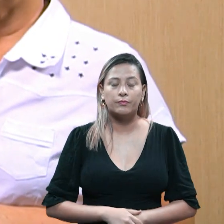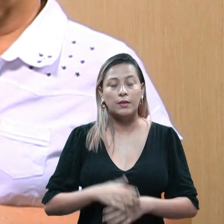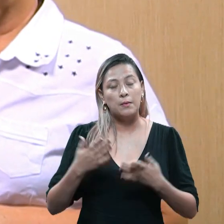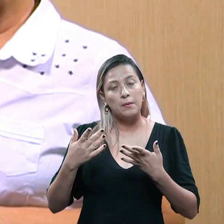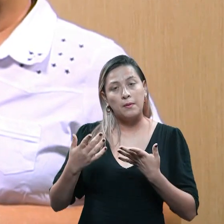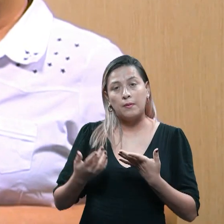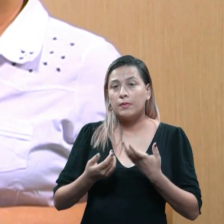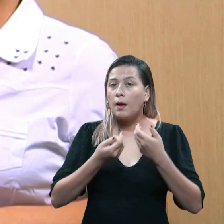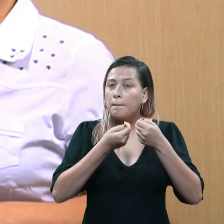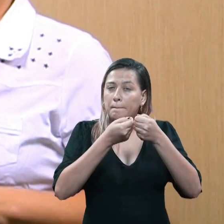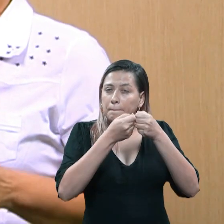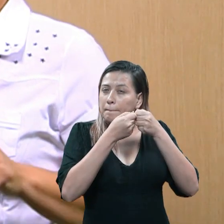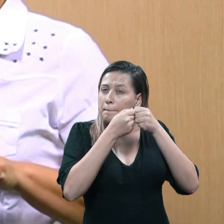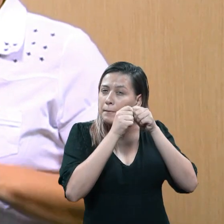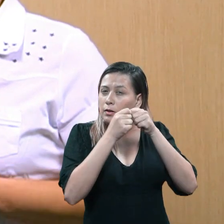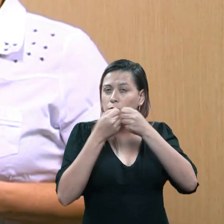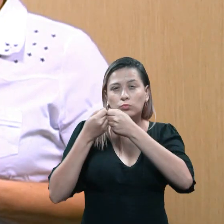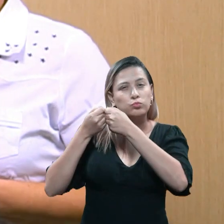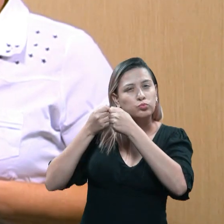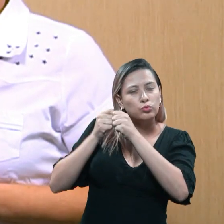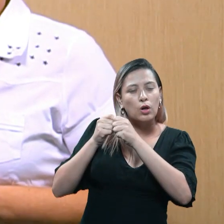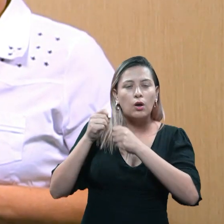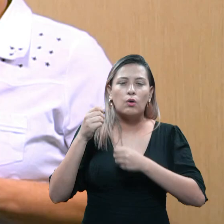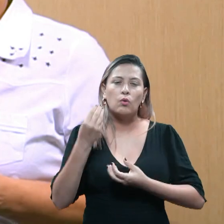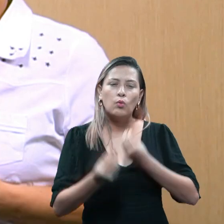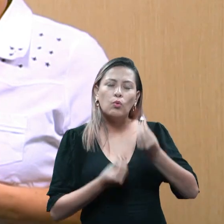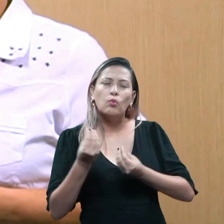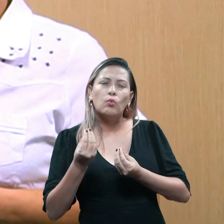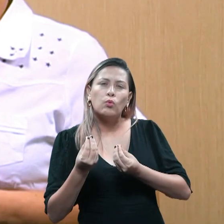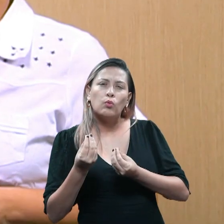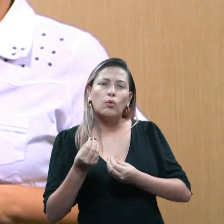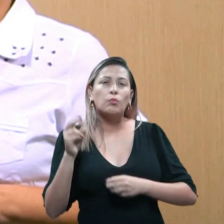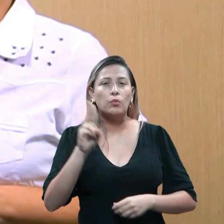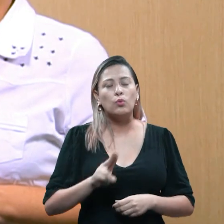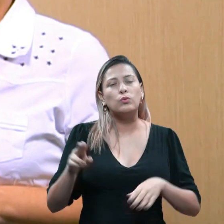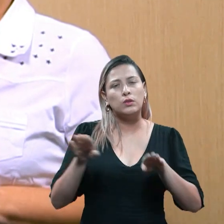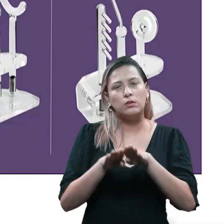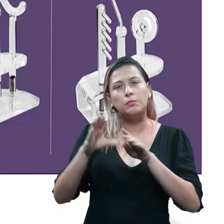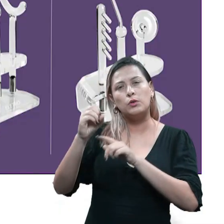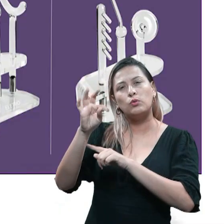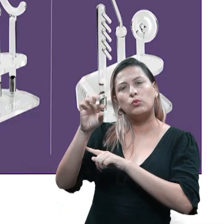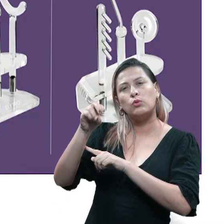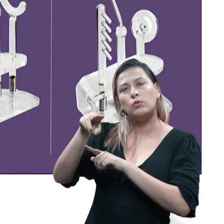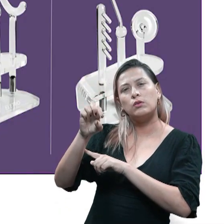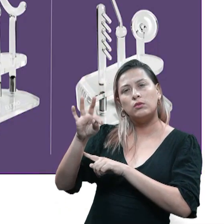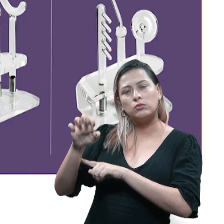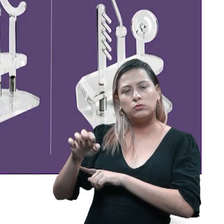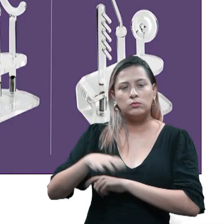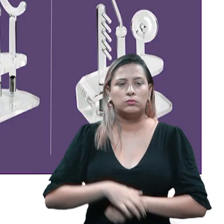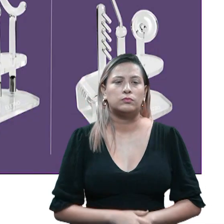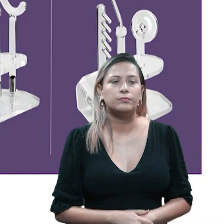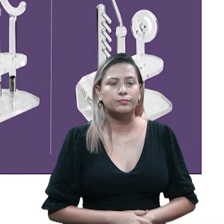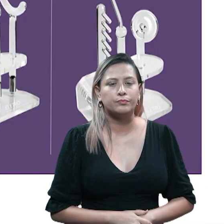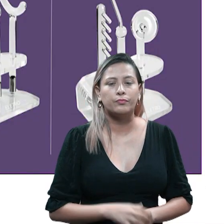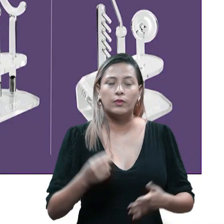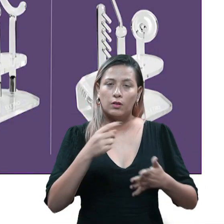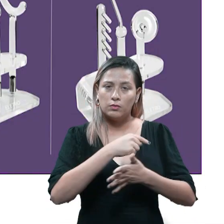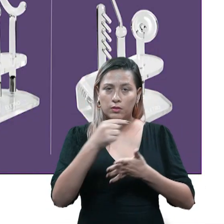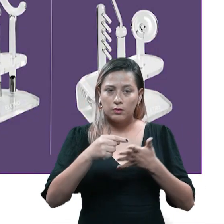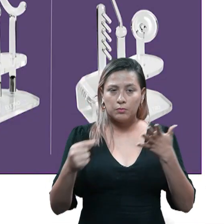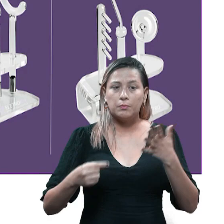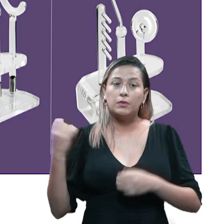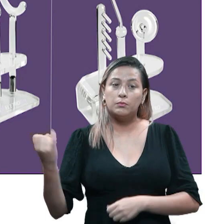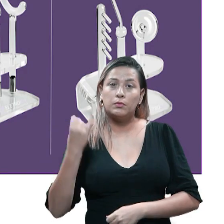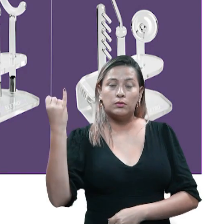gente também pode utilizar até o cotonete para fazer essa extração. Os equipamentos essenciais usados